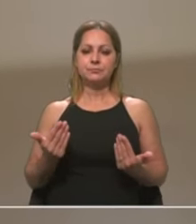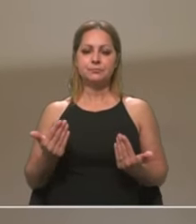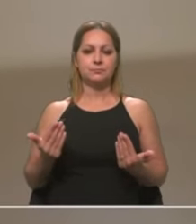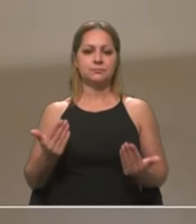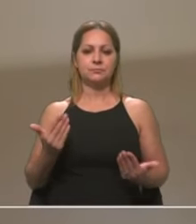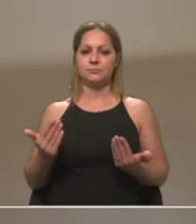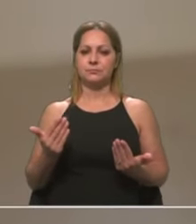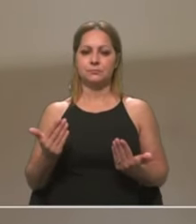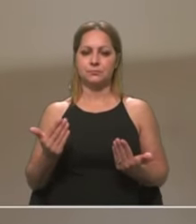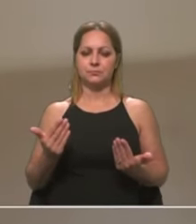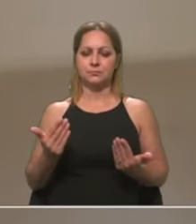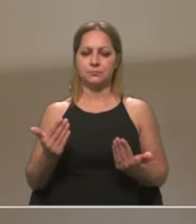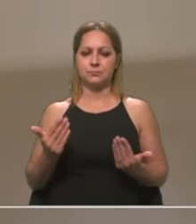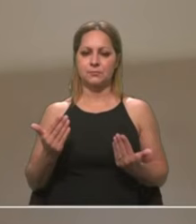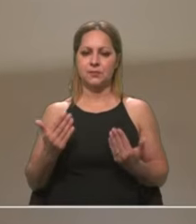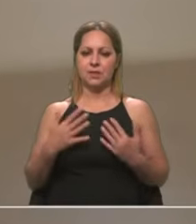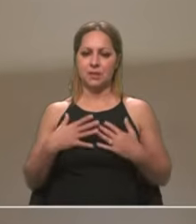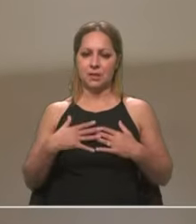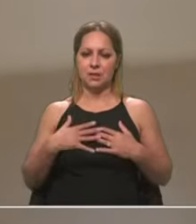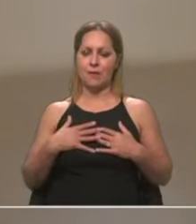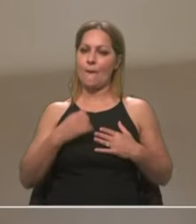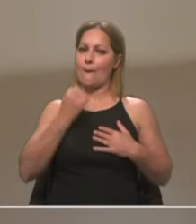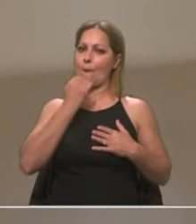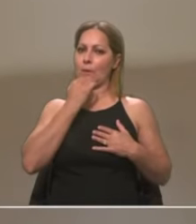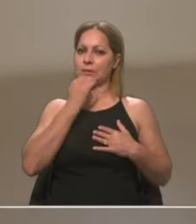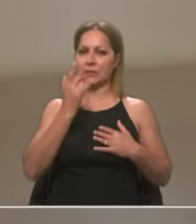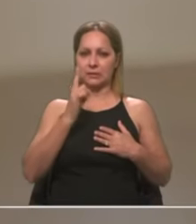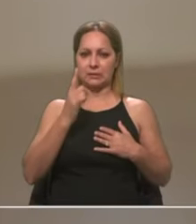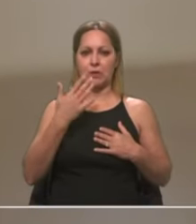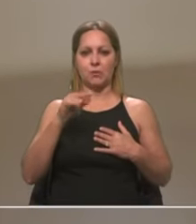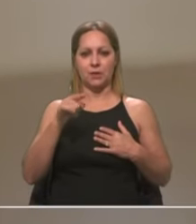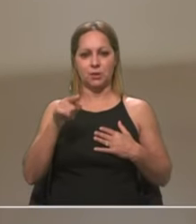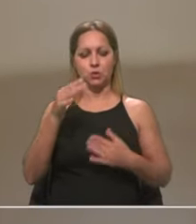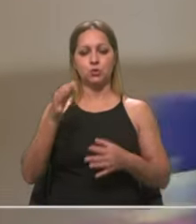não me regozijo, mas ao menos fez justiça.